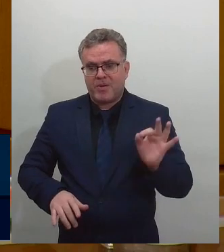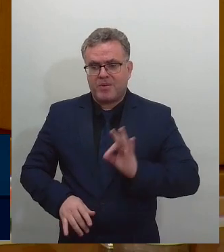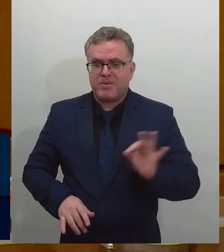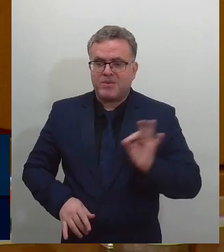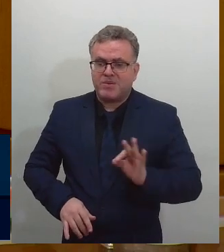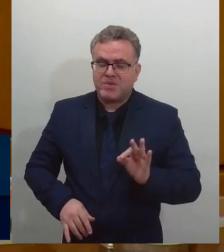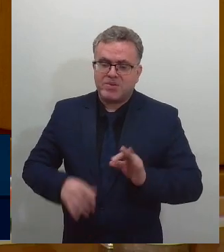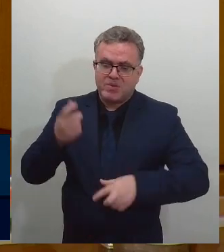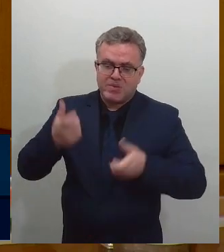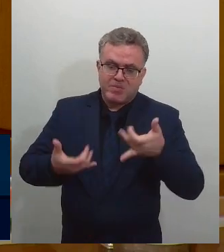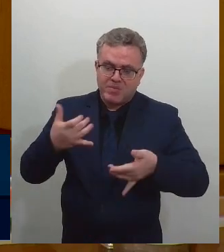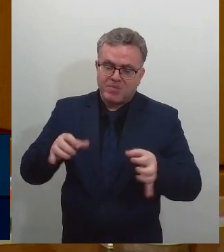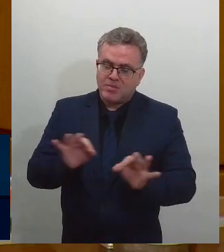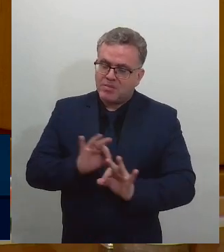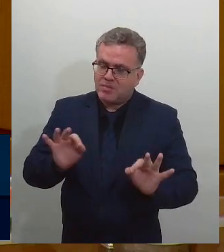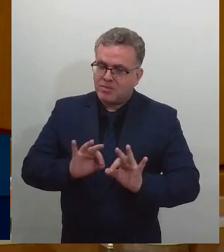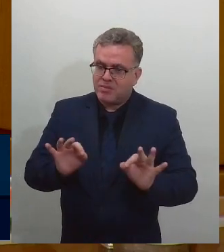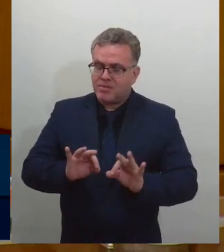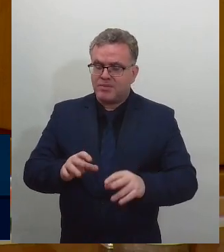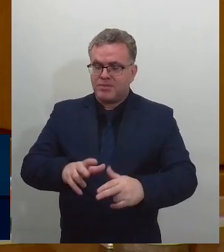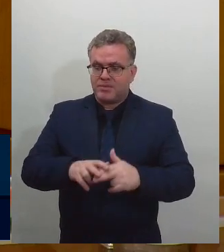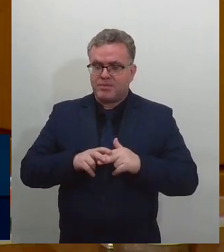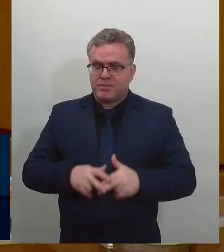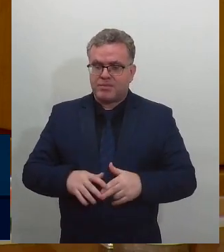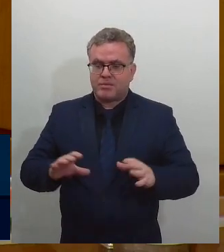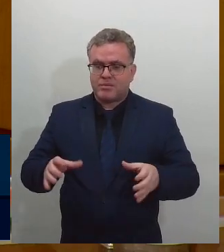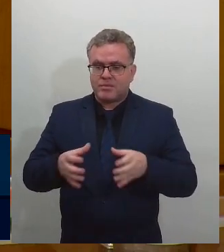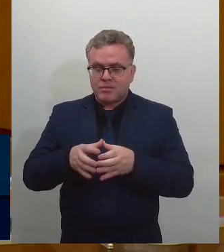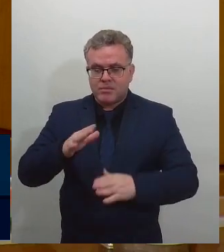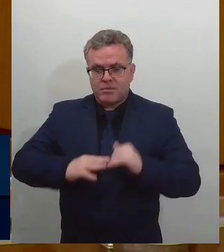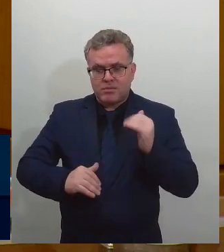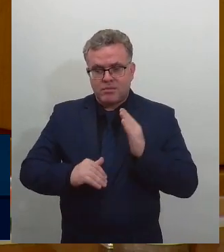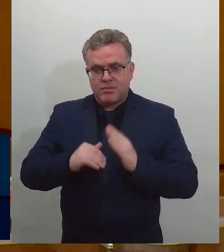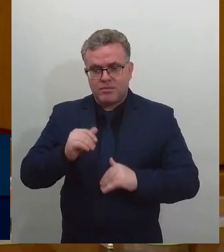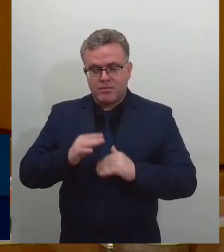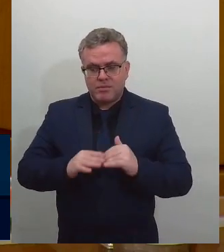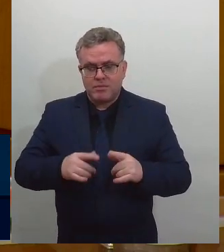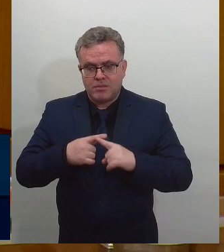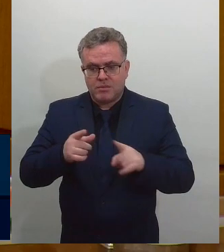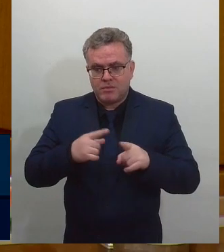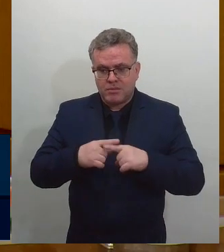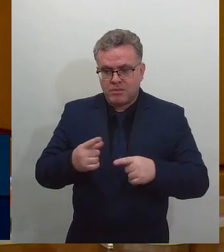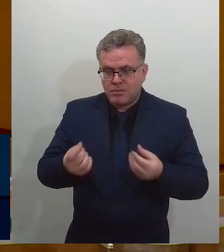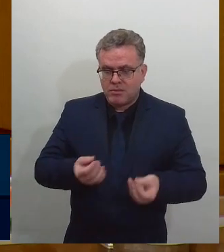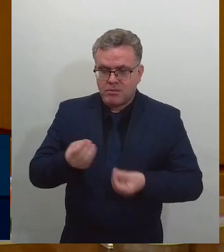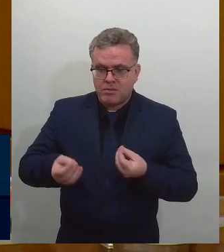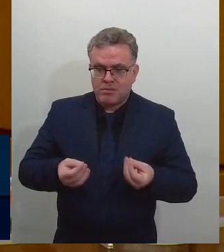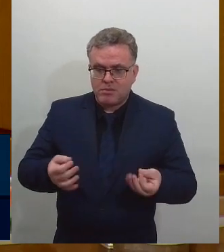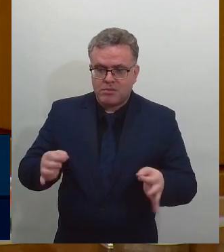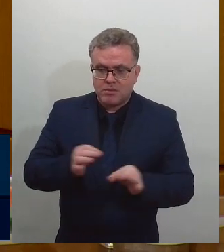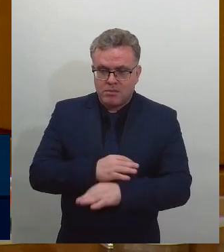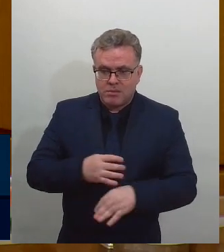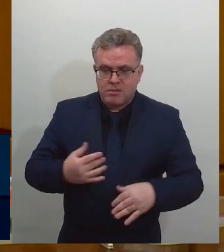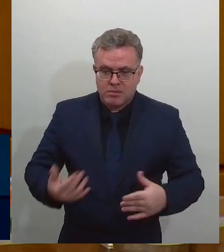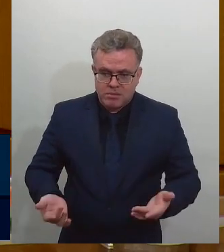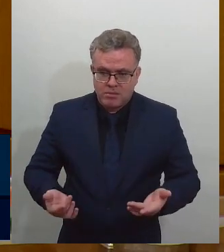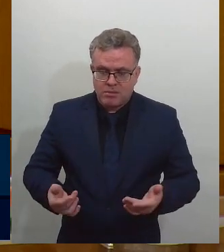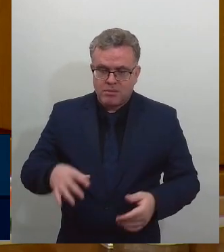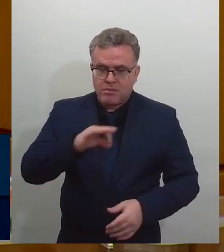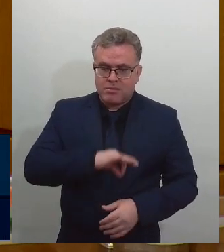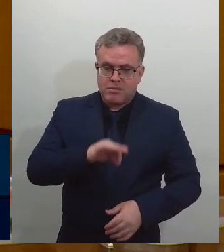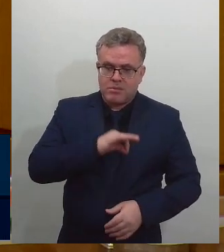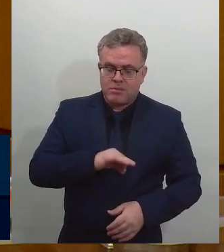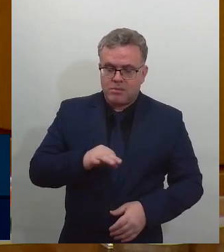A categoria, senhor presidente, tem reclamado bastante que o governador tem o maior salário do Brasil e ele